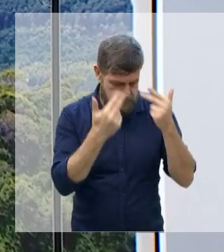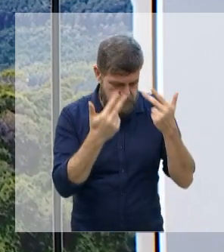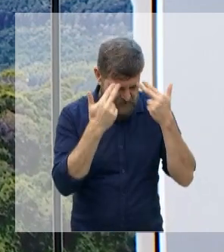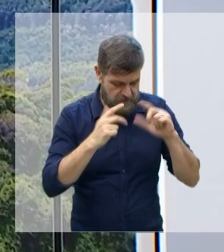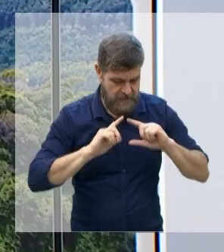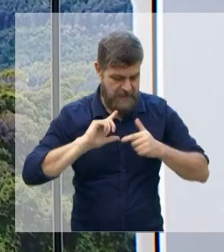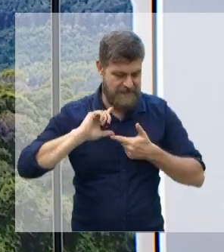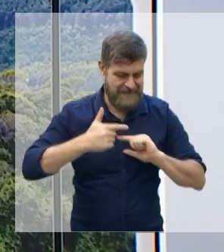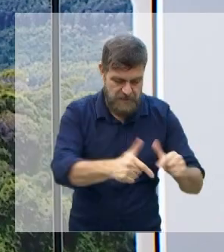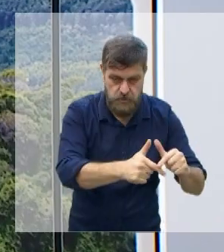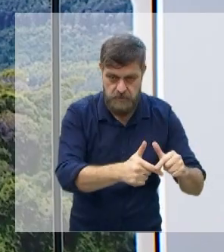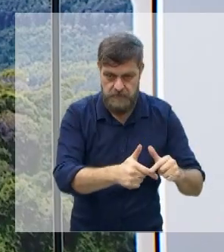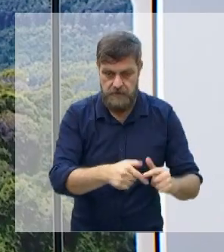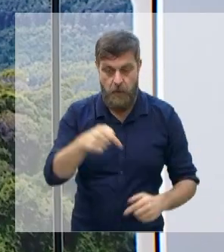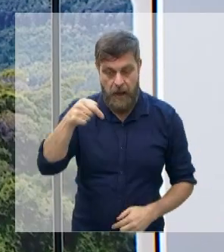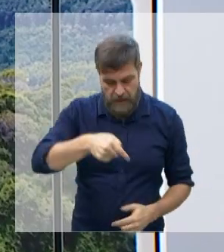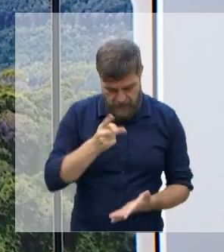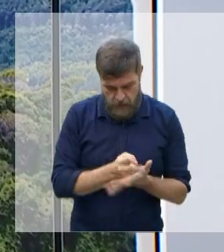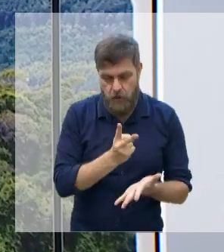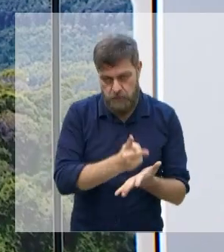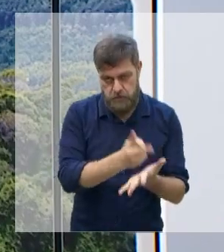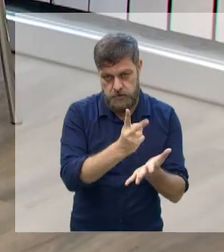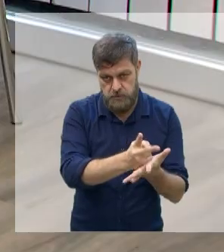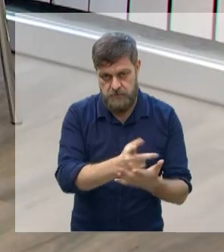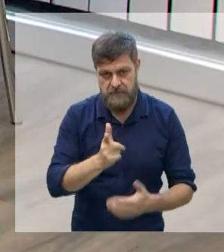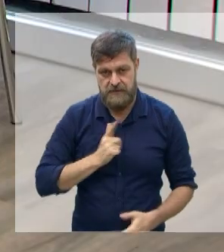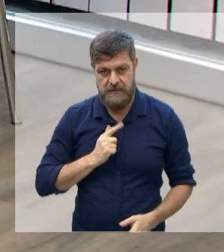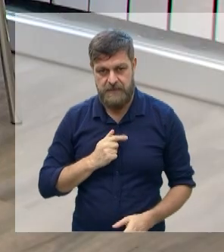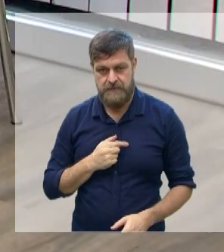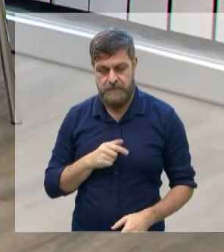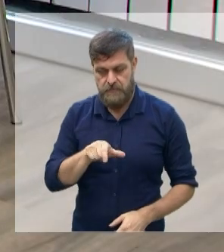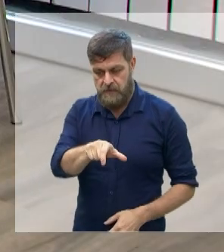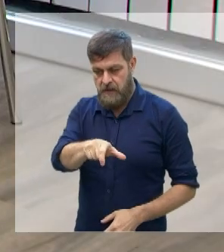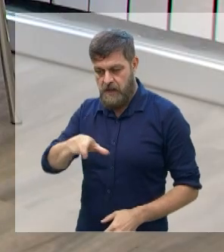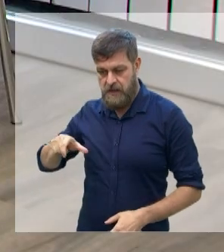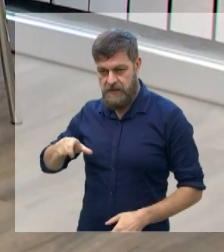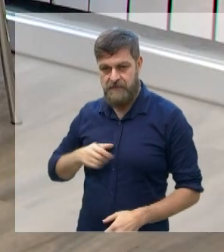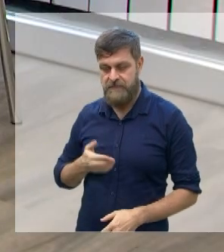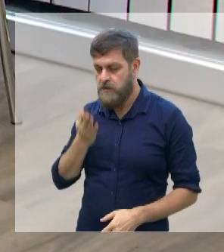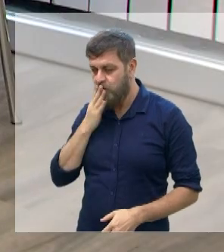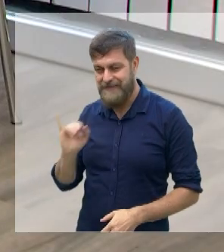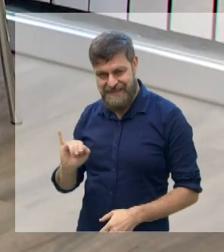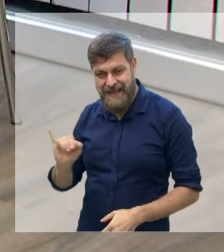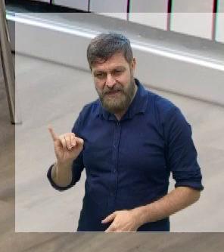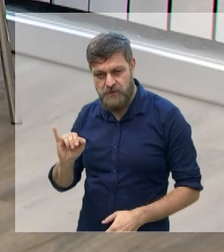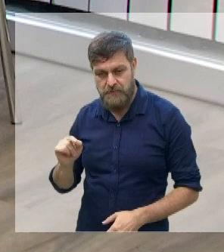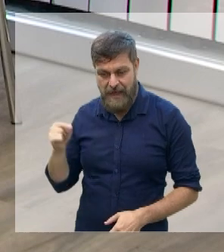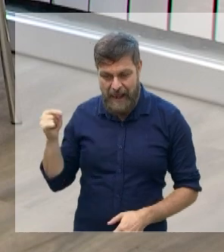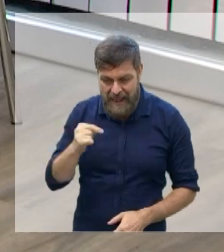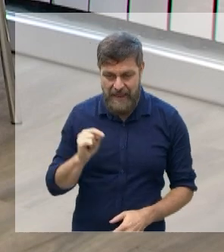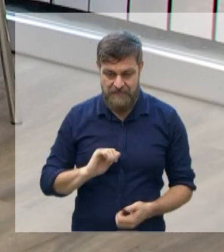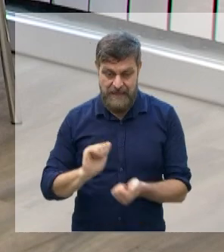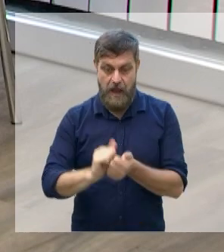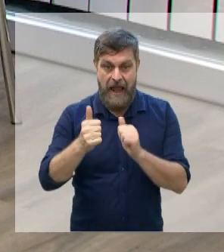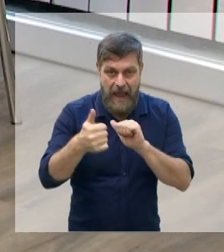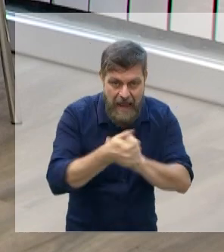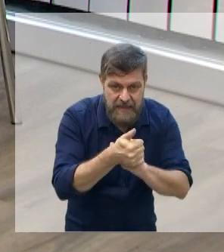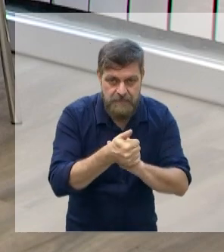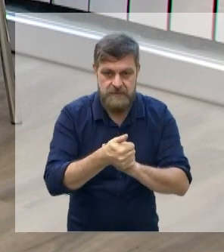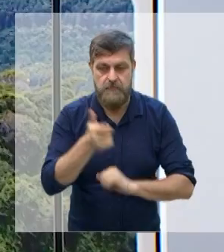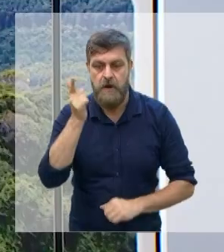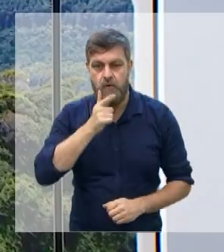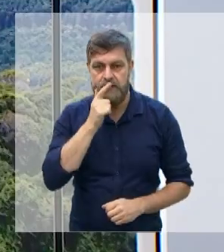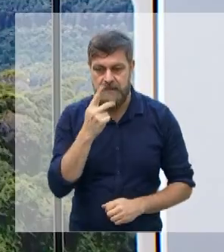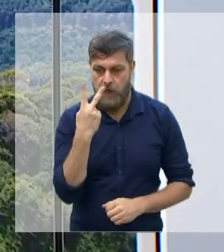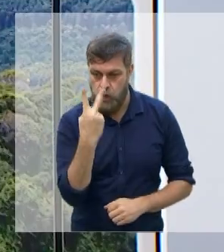ainda vão continuar parando ali em especial as linhas que vêm do corredor santos dumont então ele vai ter uma adaptação para acomodar os dois